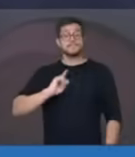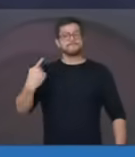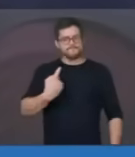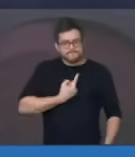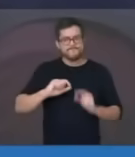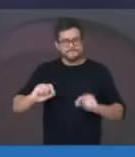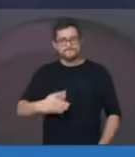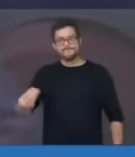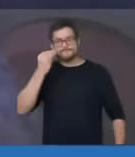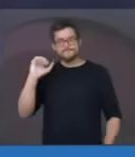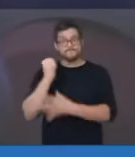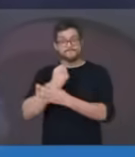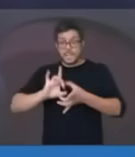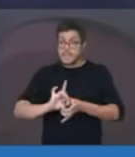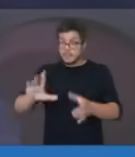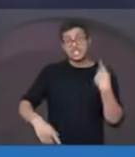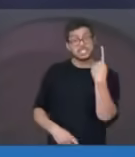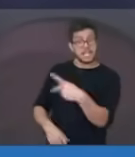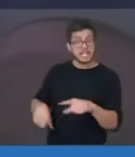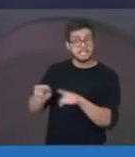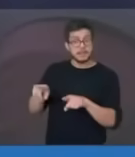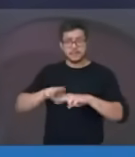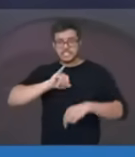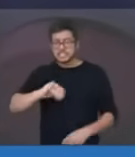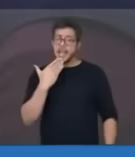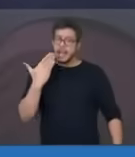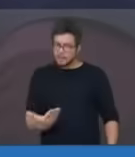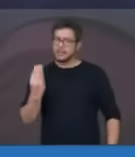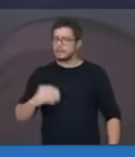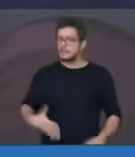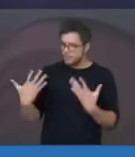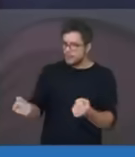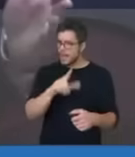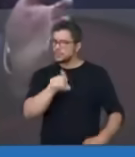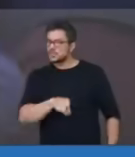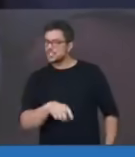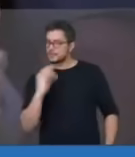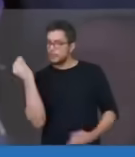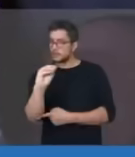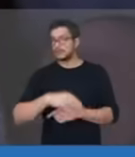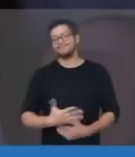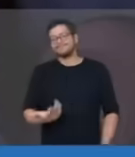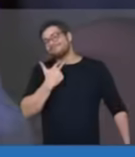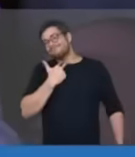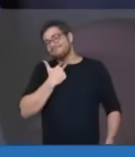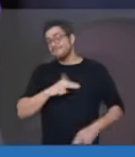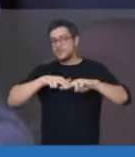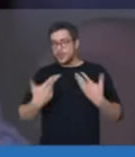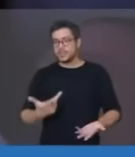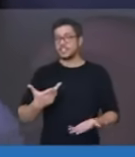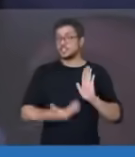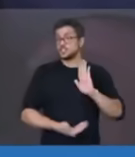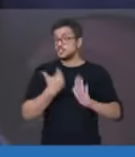inclusive, a liberdade deles. Porque se você, por exemplo, é a favor desse projeto, posta lá no Twitter agora. Ah, não pode, né? Porque um ditador derrubou uma das maiores